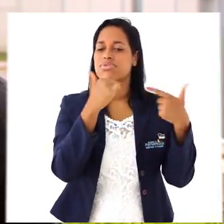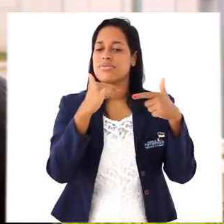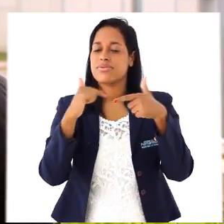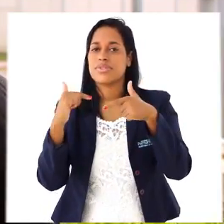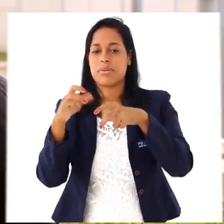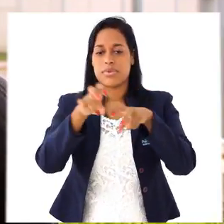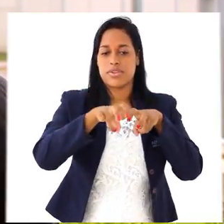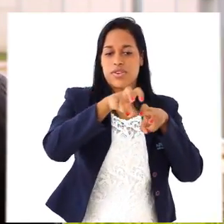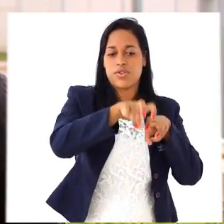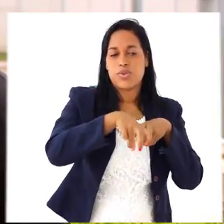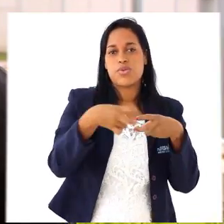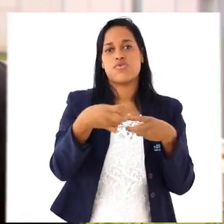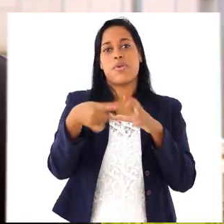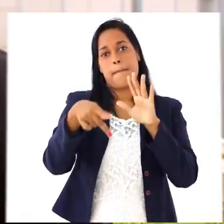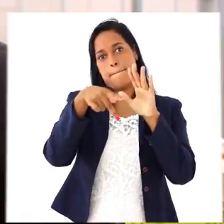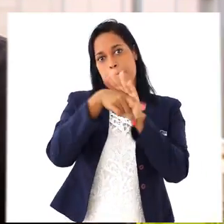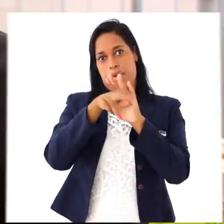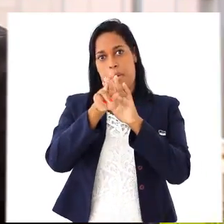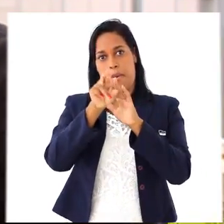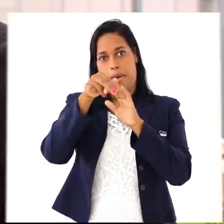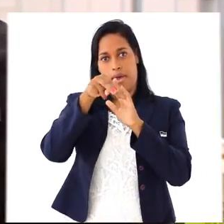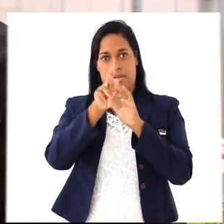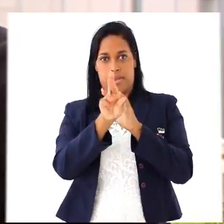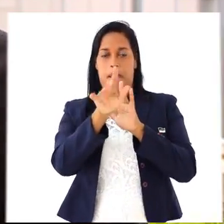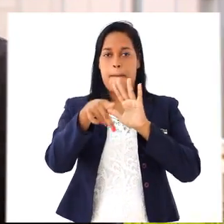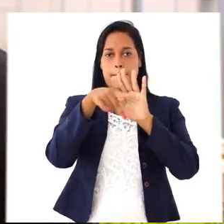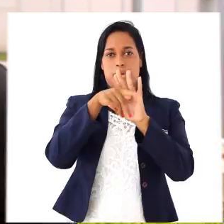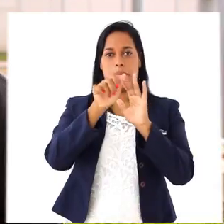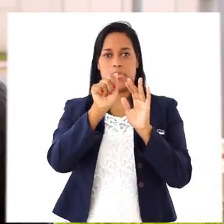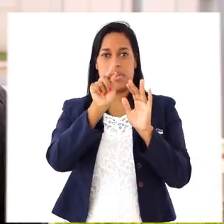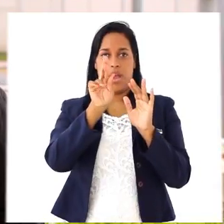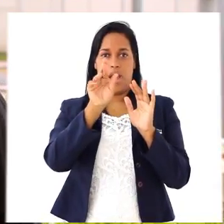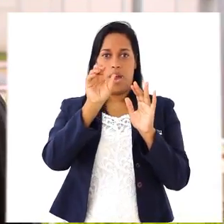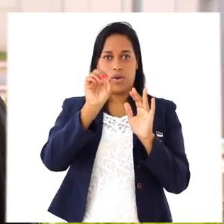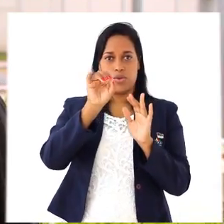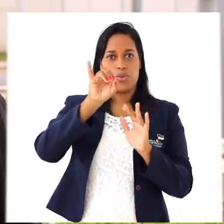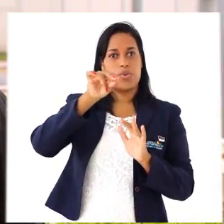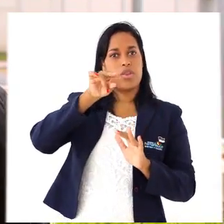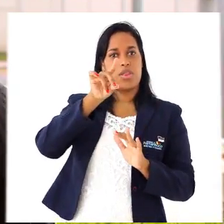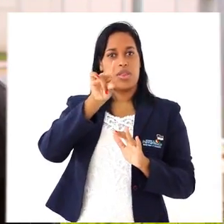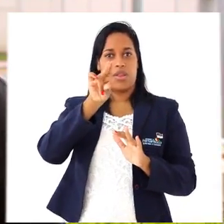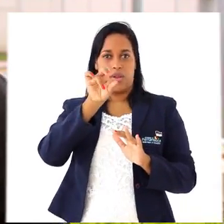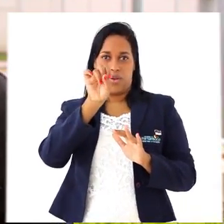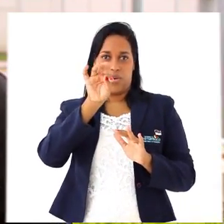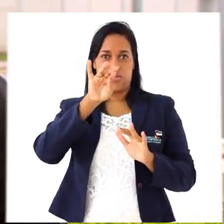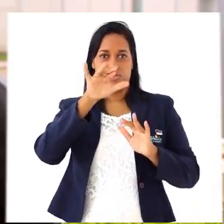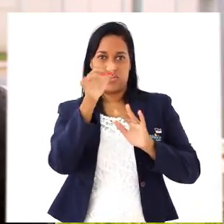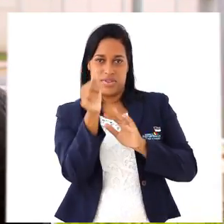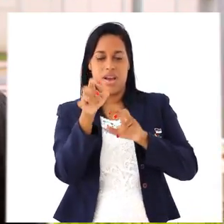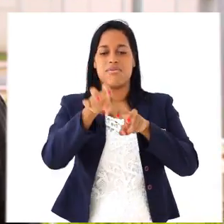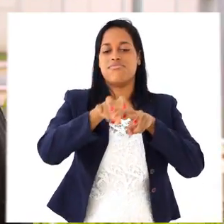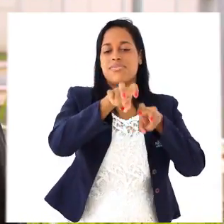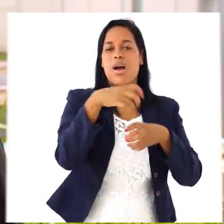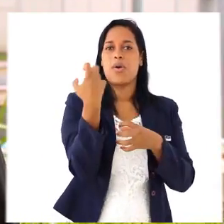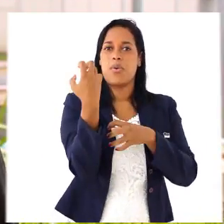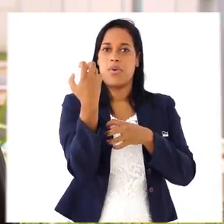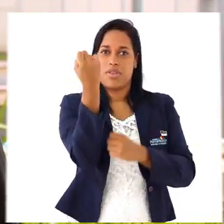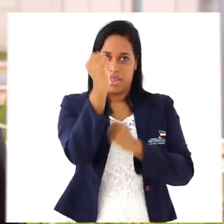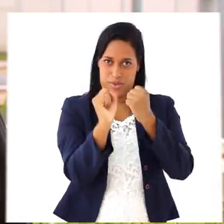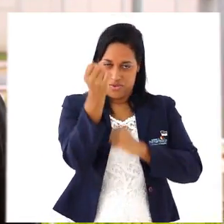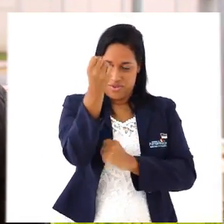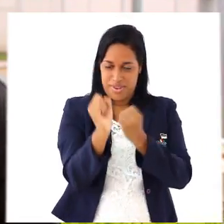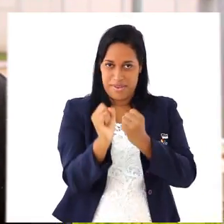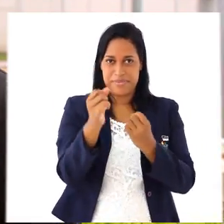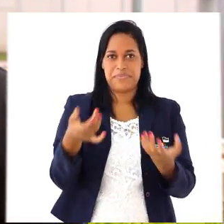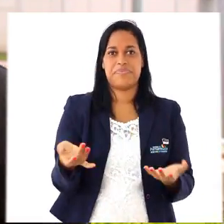atividades que são relativas à agroindústria. E aí a gente vai aprofundar um pouco o estudo da NR31, algo que vocês